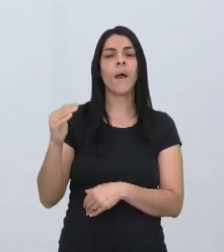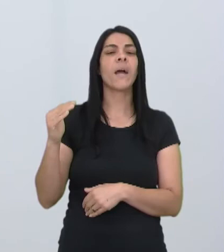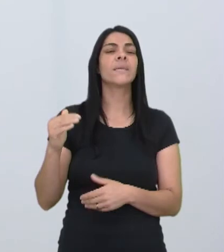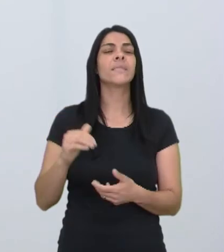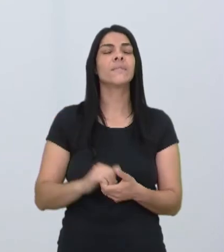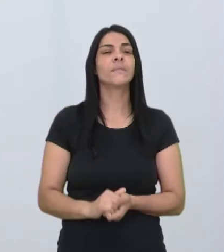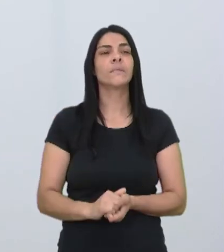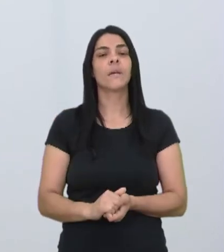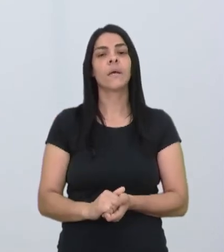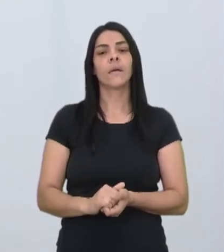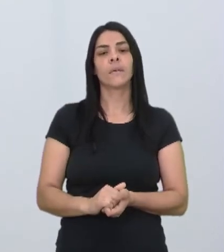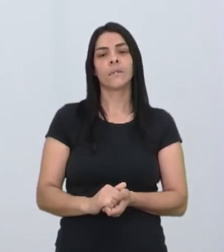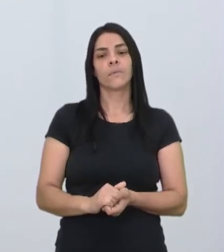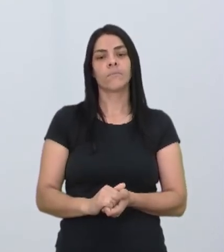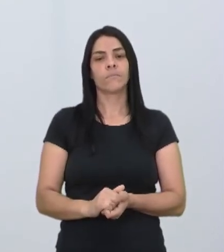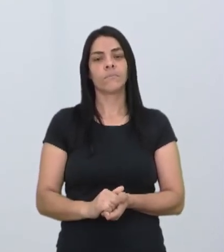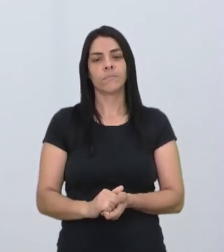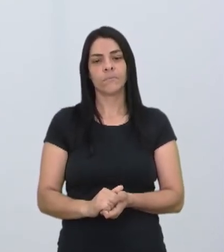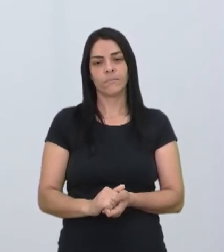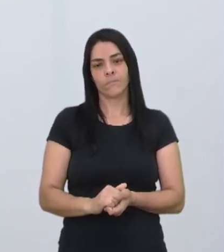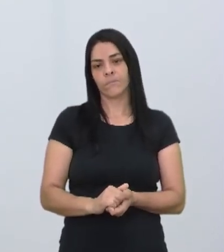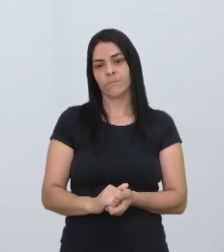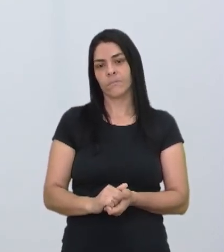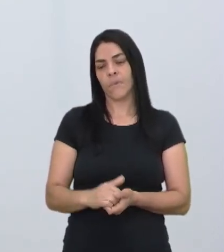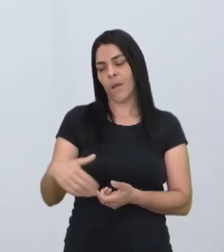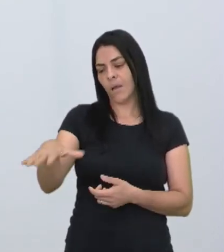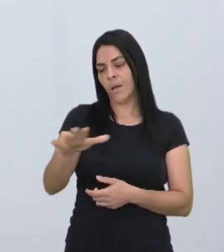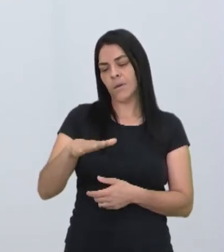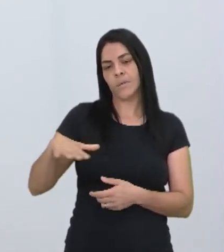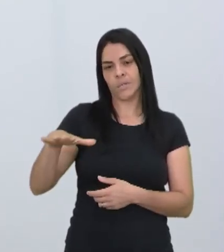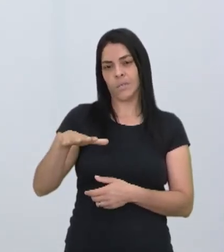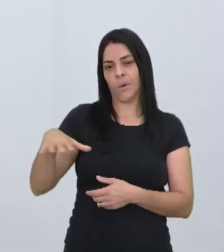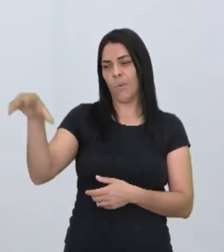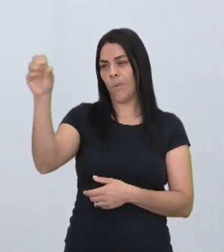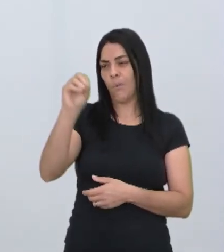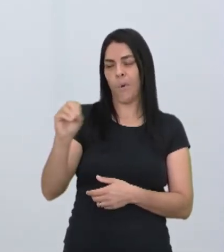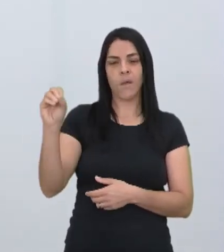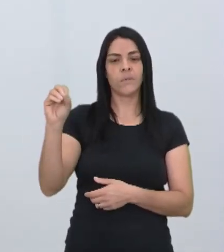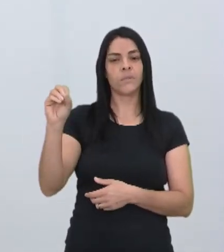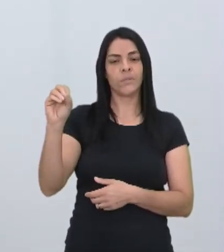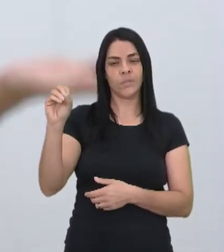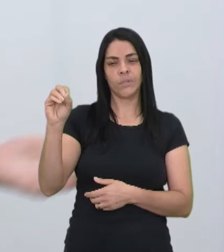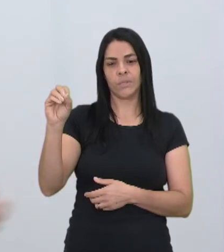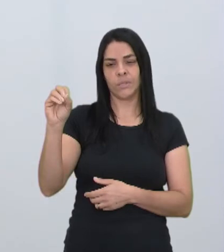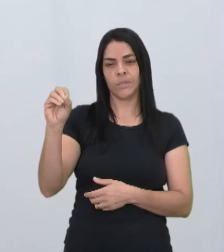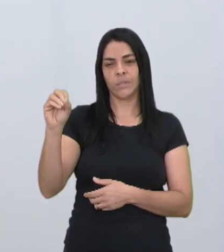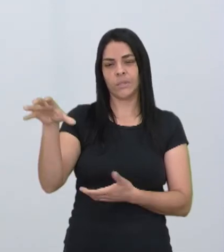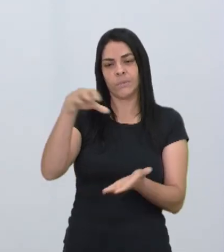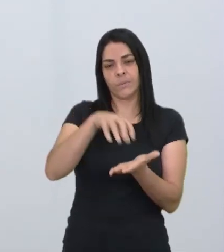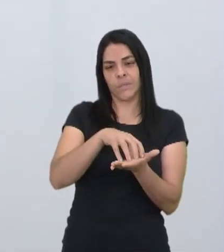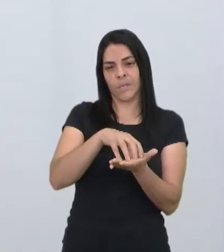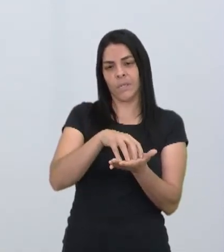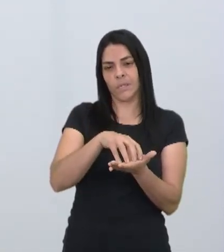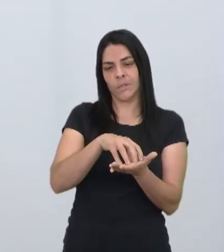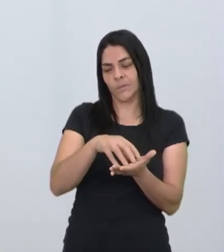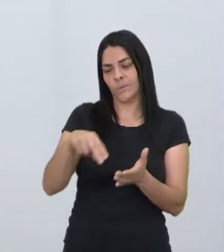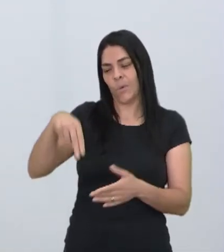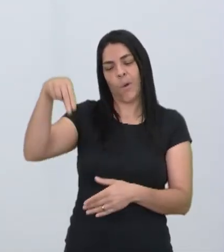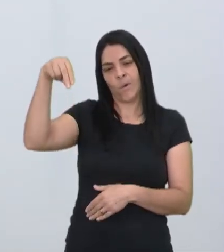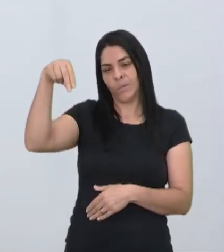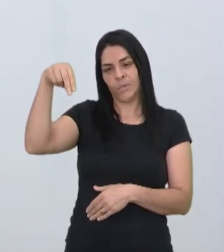para as regiões aí a oeste, né? Tipo centro-oeste ou norte,